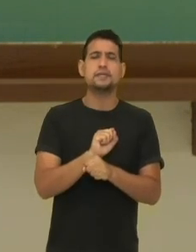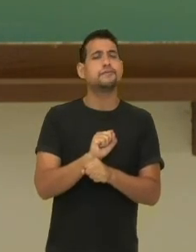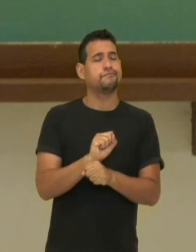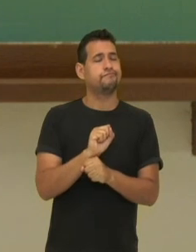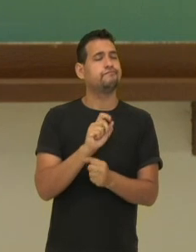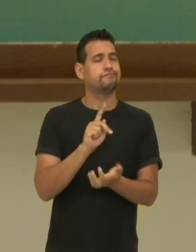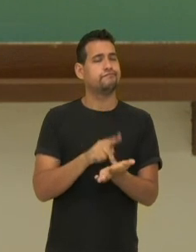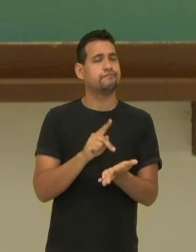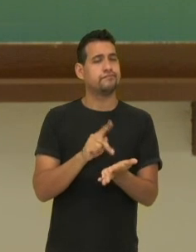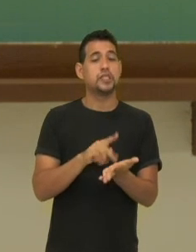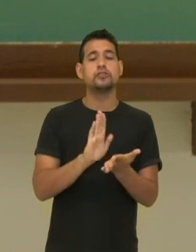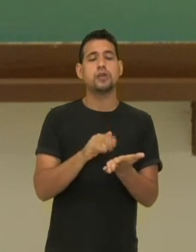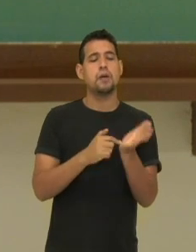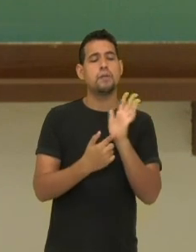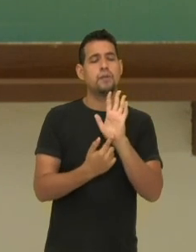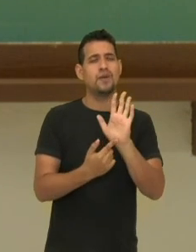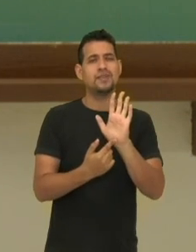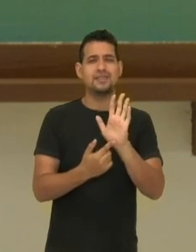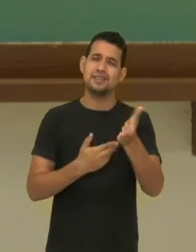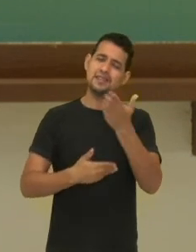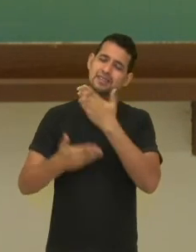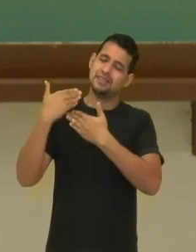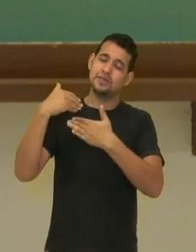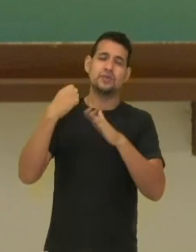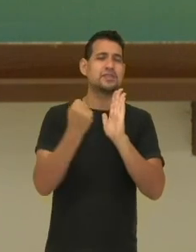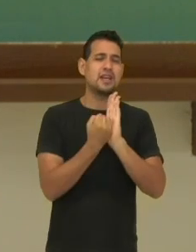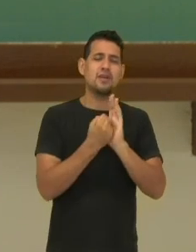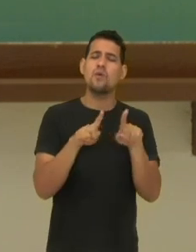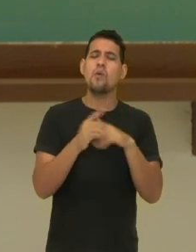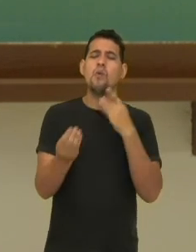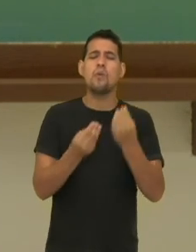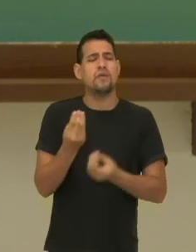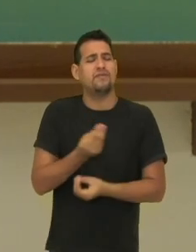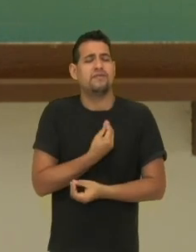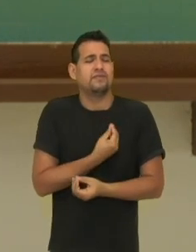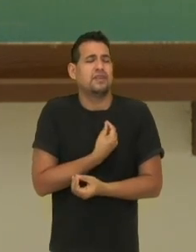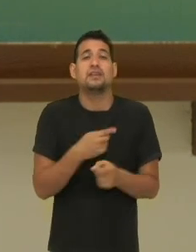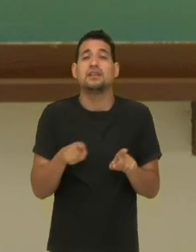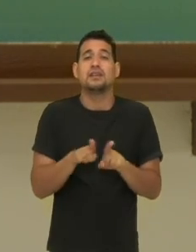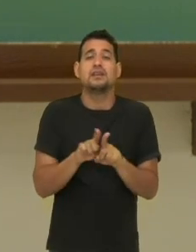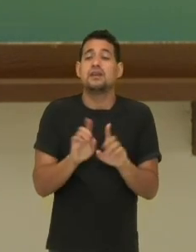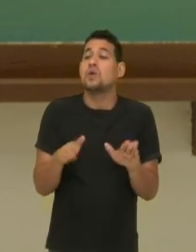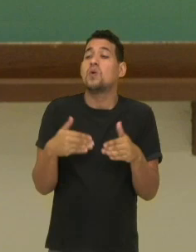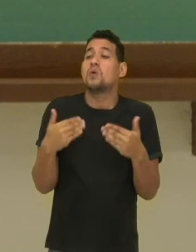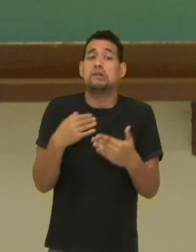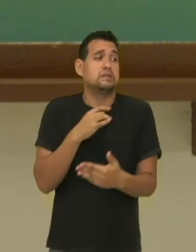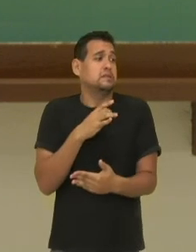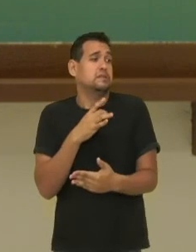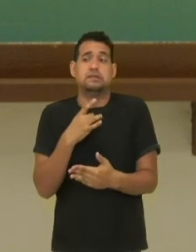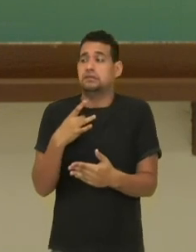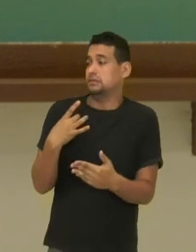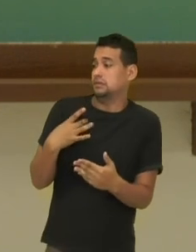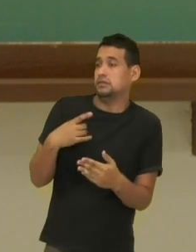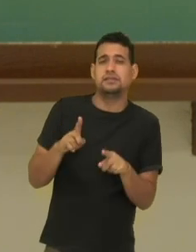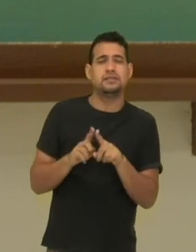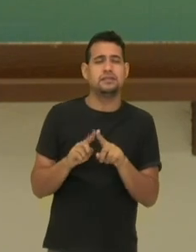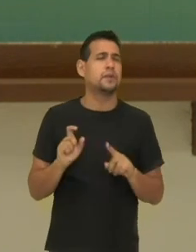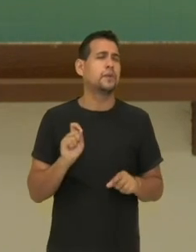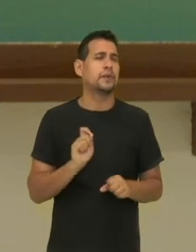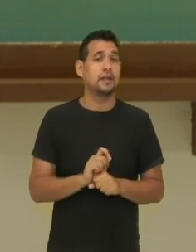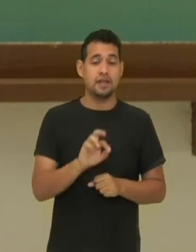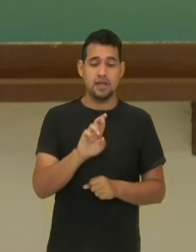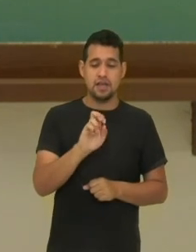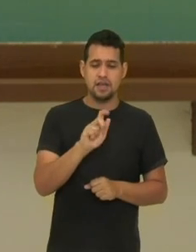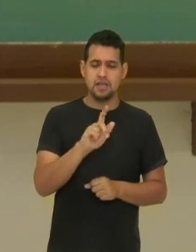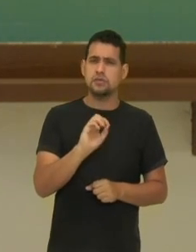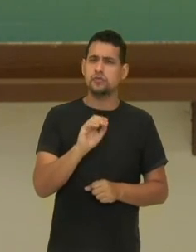mesmo. Mostra como era naquele século, como eles viviam, quais eram os seus medos, seus receios. Realismo